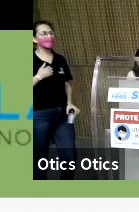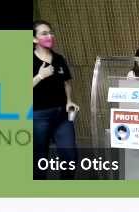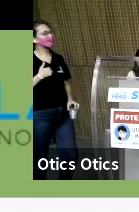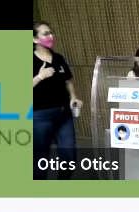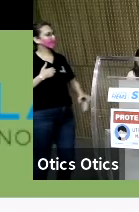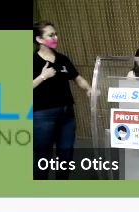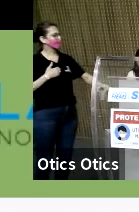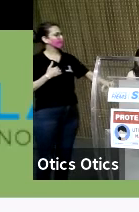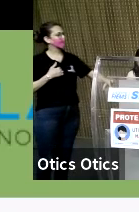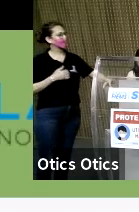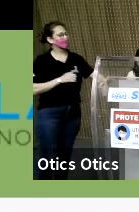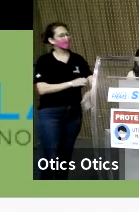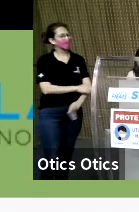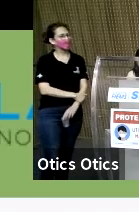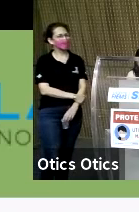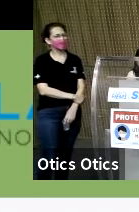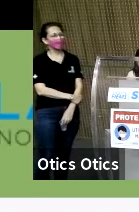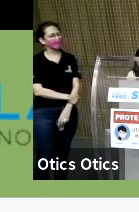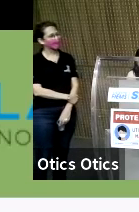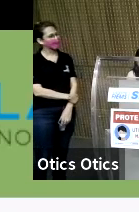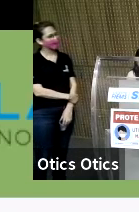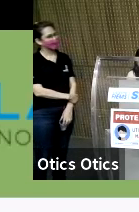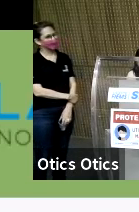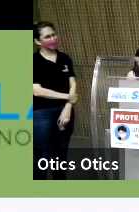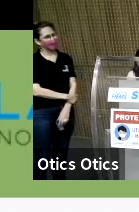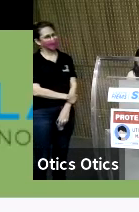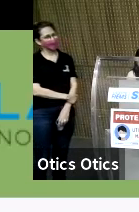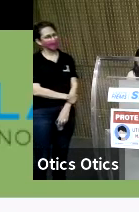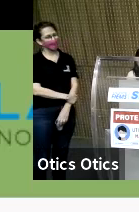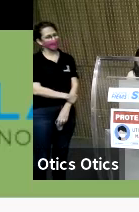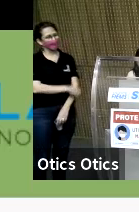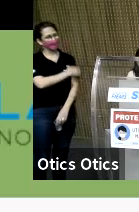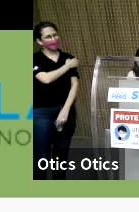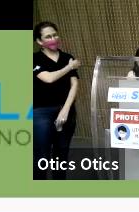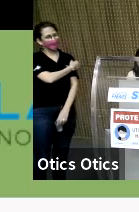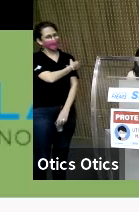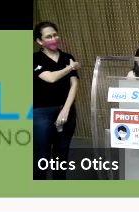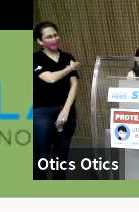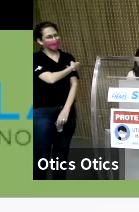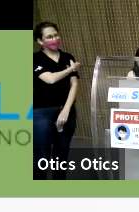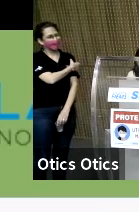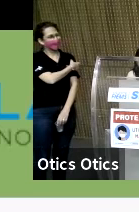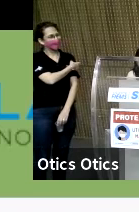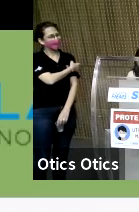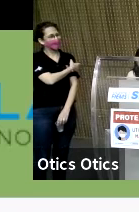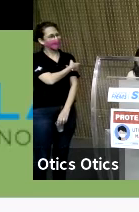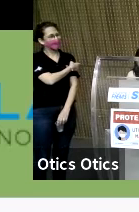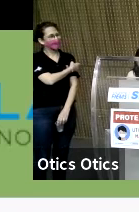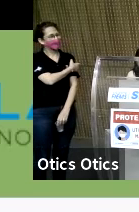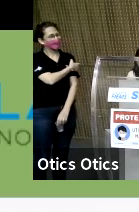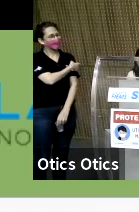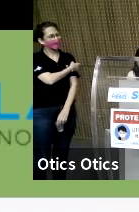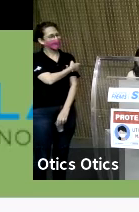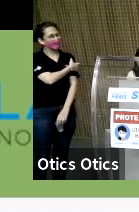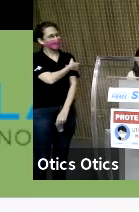Tanto que é que nós temos dos pacientes do pool de pacientes diabéticos, nós temos dois pés diabéticos somente.